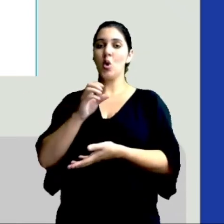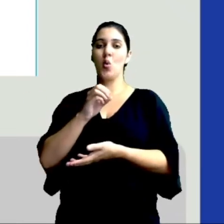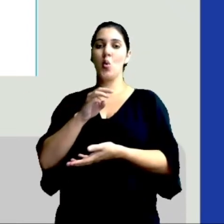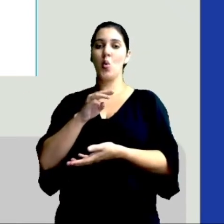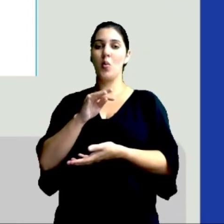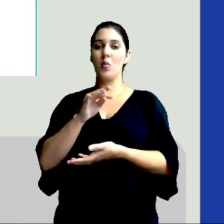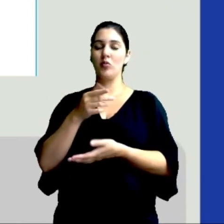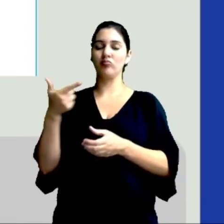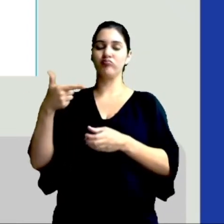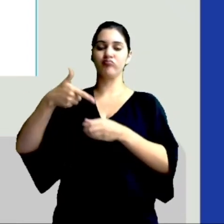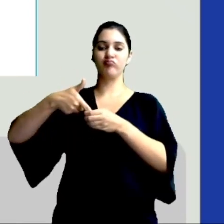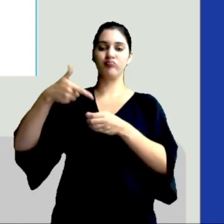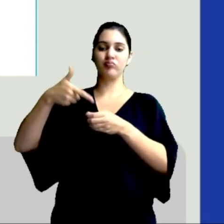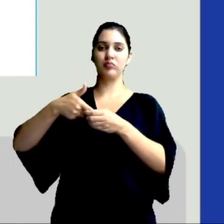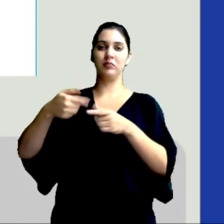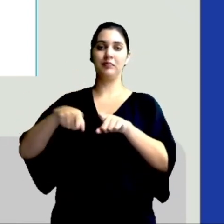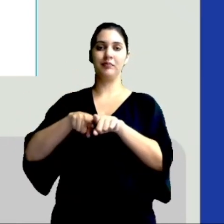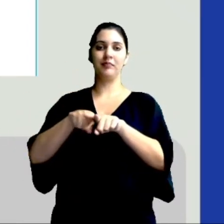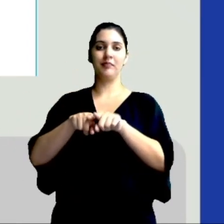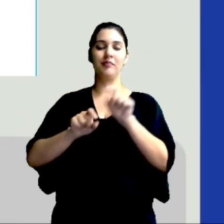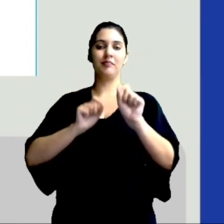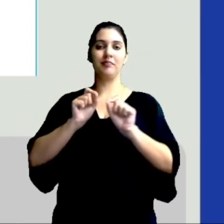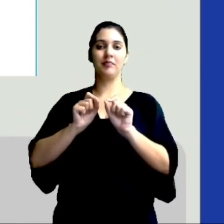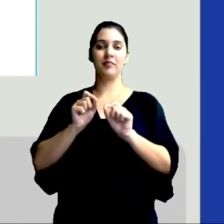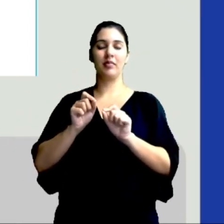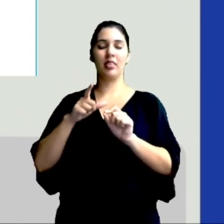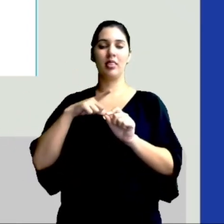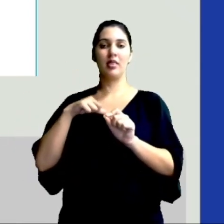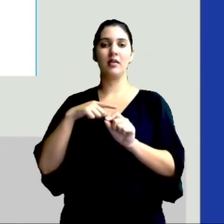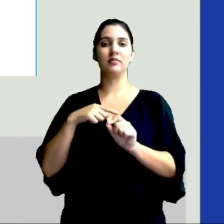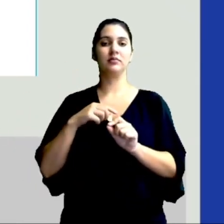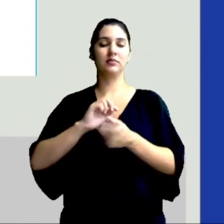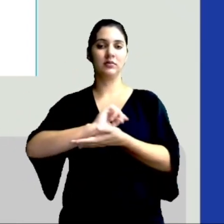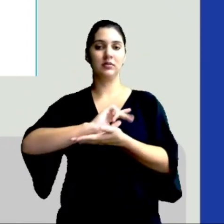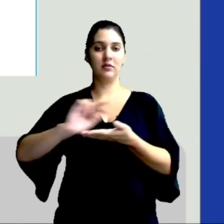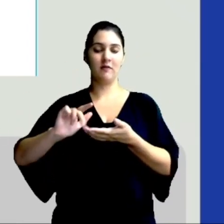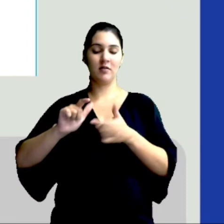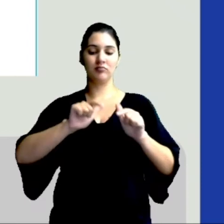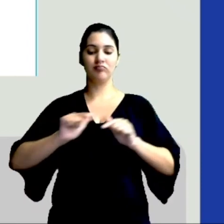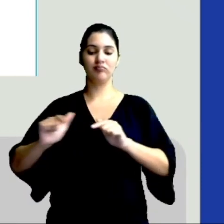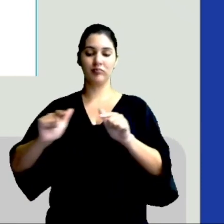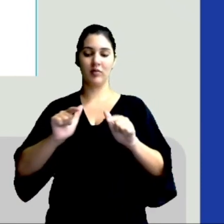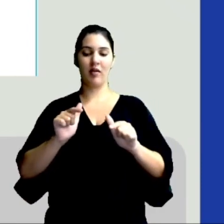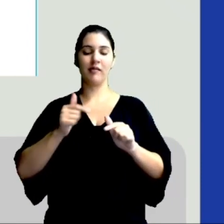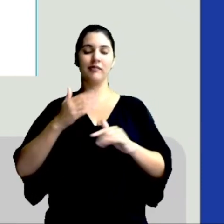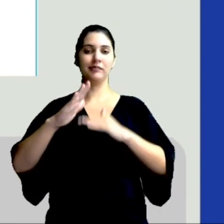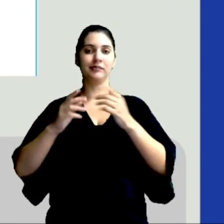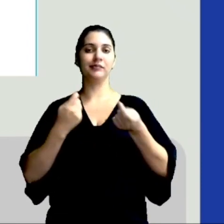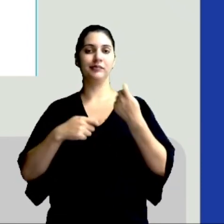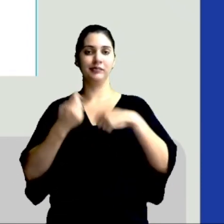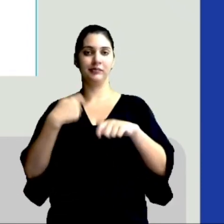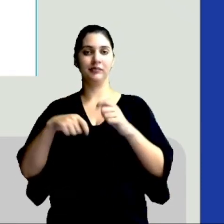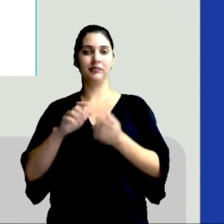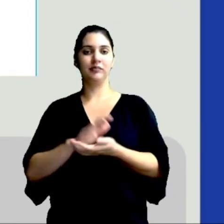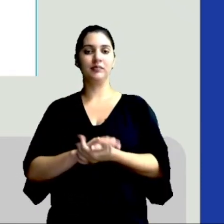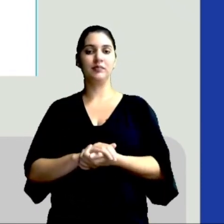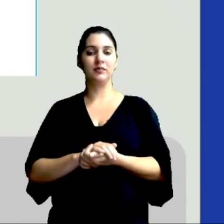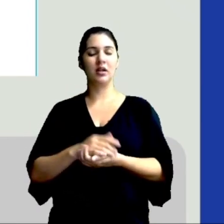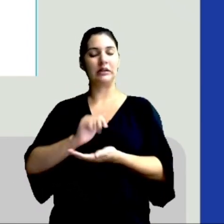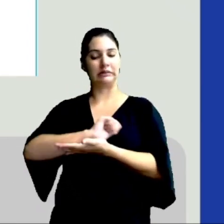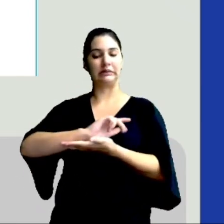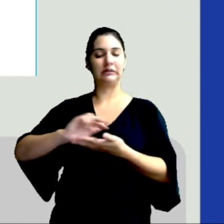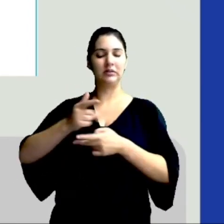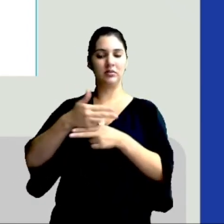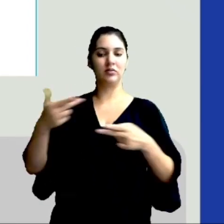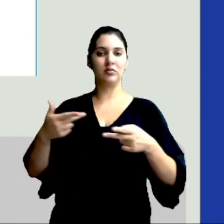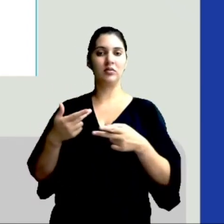como ele atinge vários setores, né, da cadeia produtiva, né, até as células plásticas, tem tantas coisas